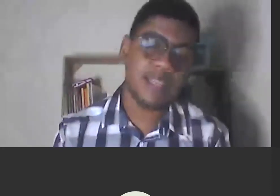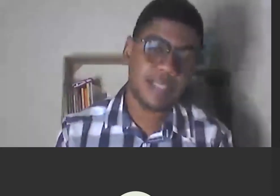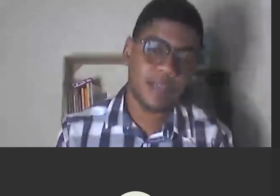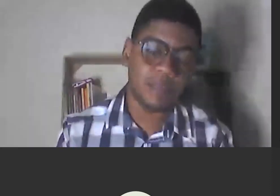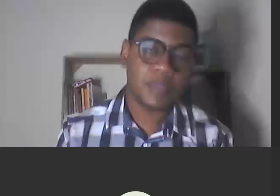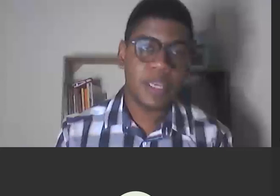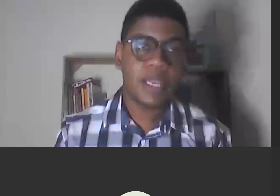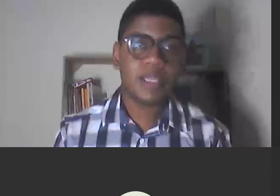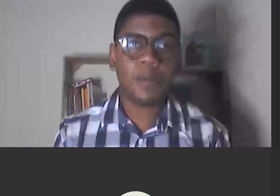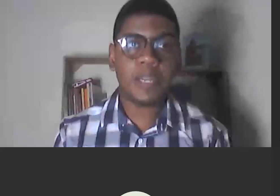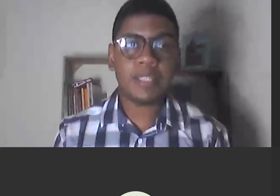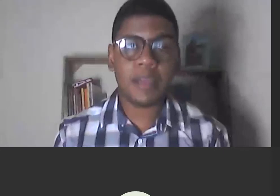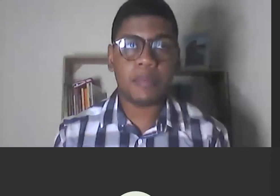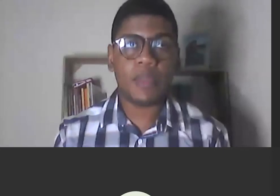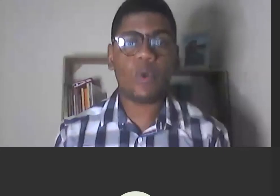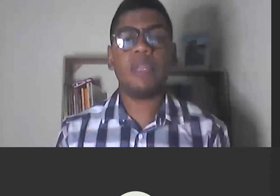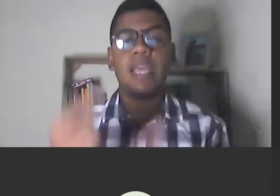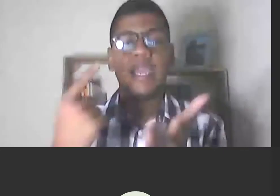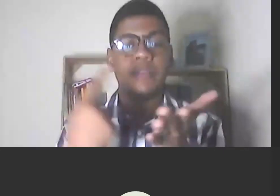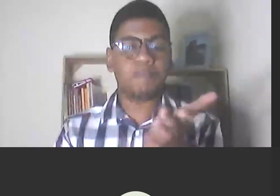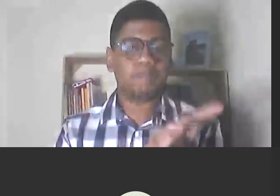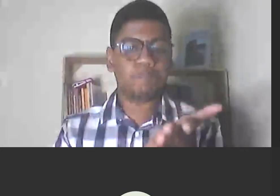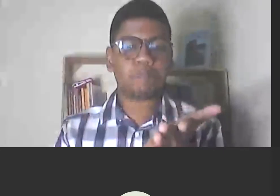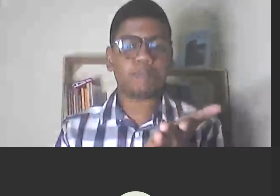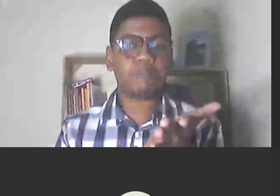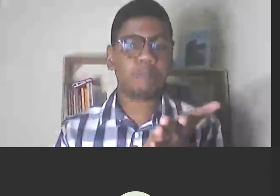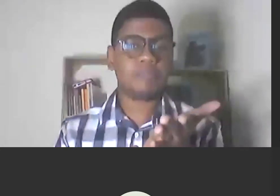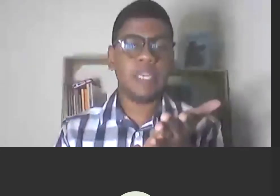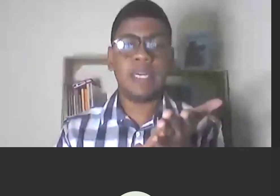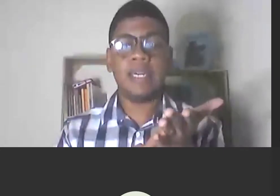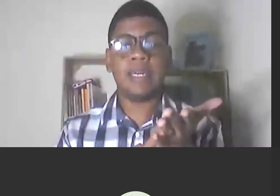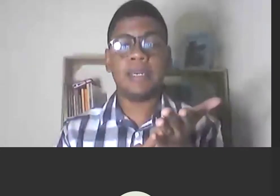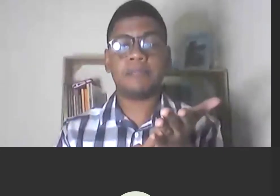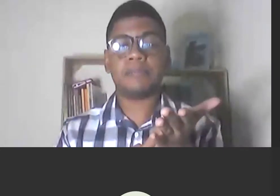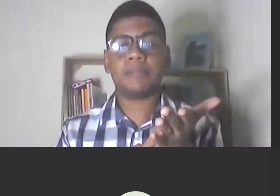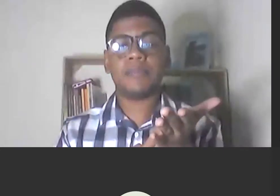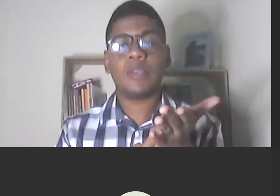como localização. Então, por exemplo, eu combinei